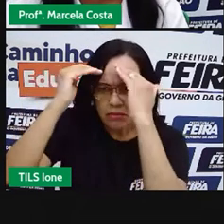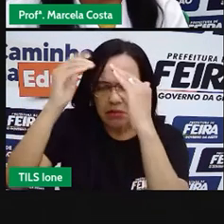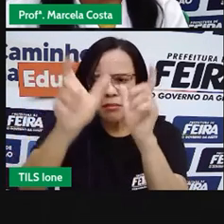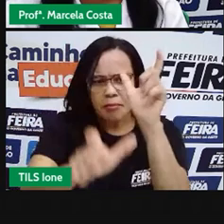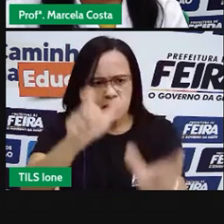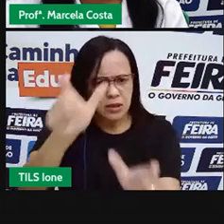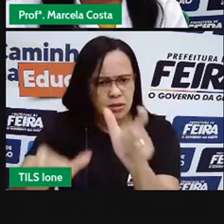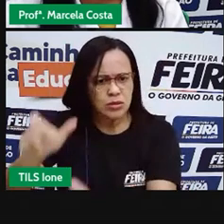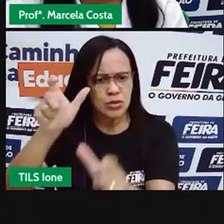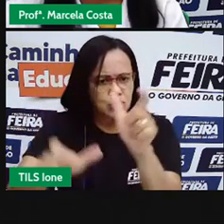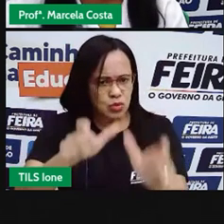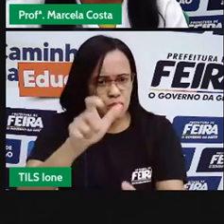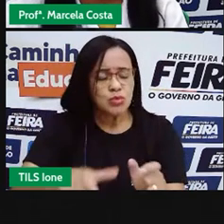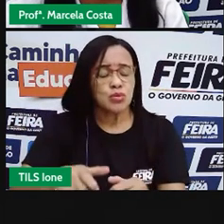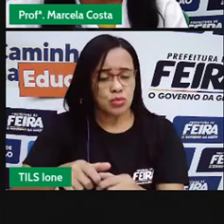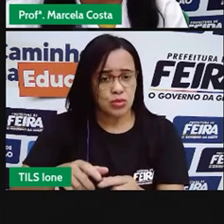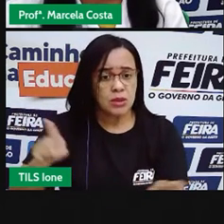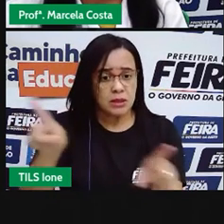cuidadosamente